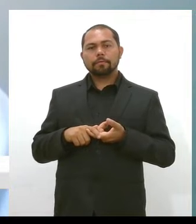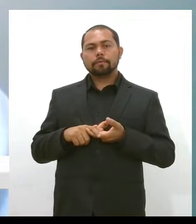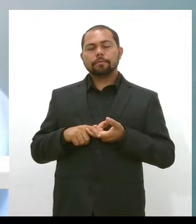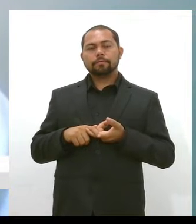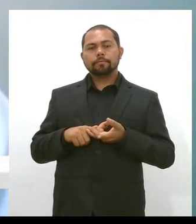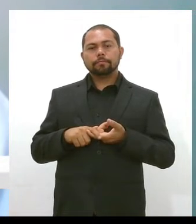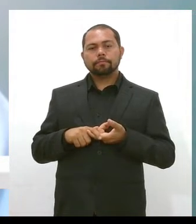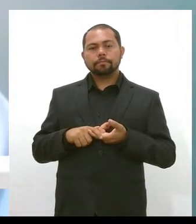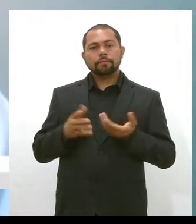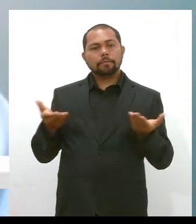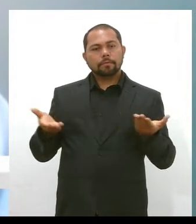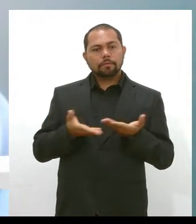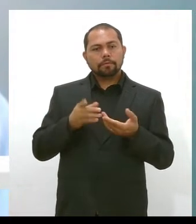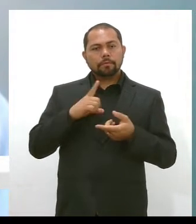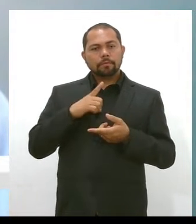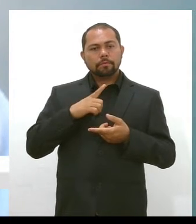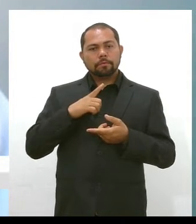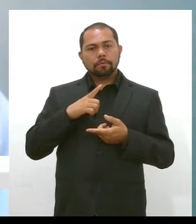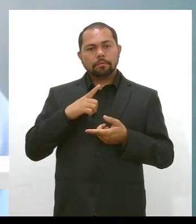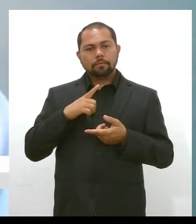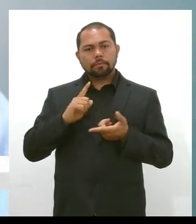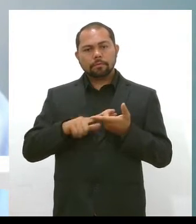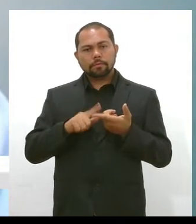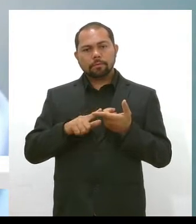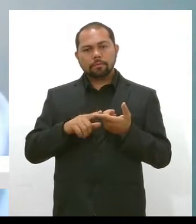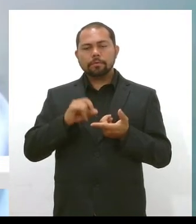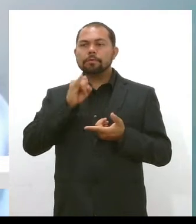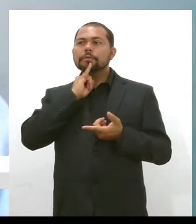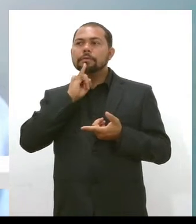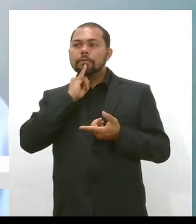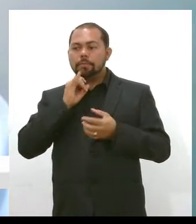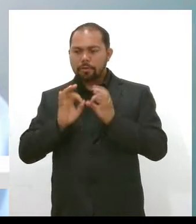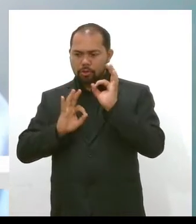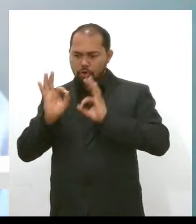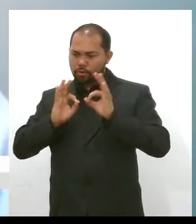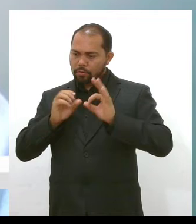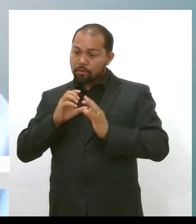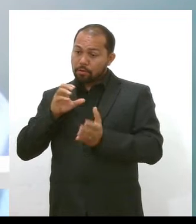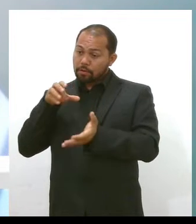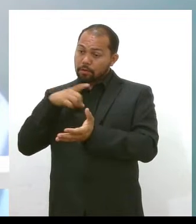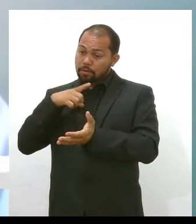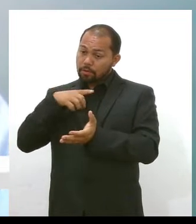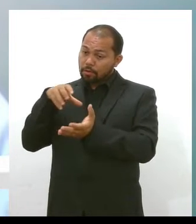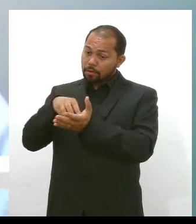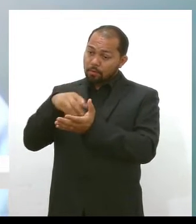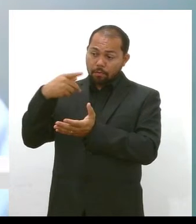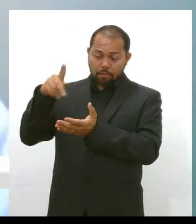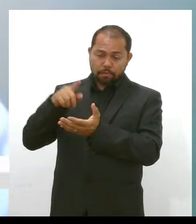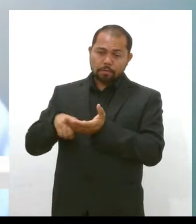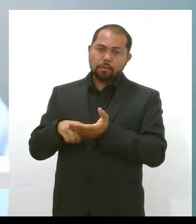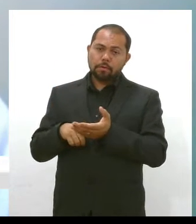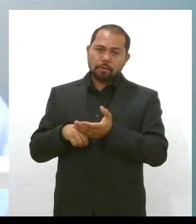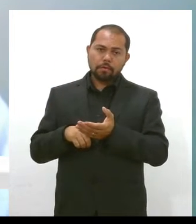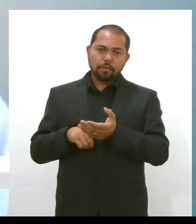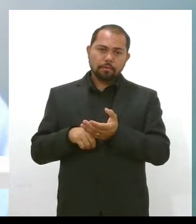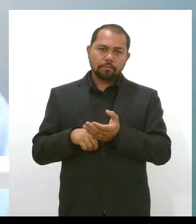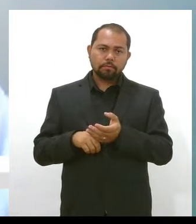recentemente, também Itabaiana se organizou para fazer essa captação das suas gestantes